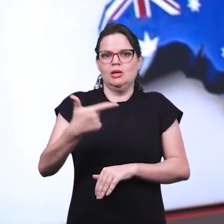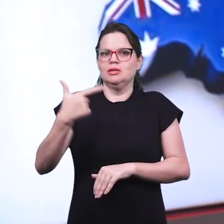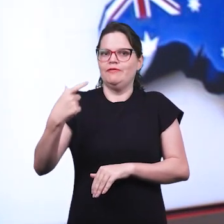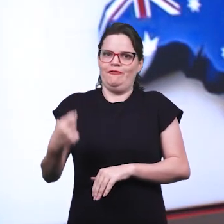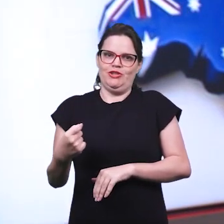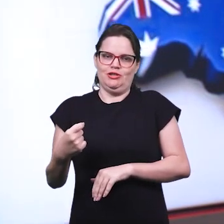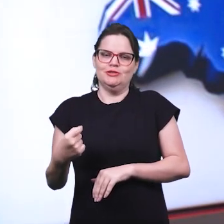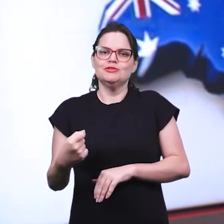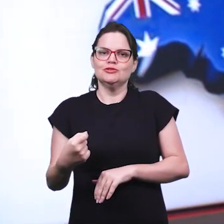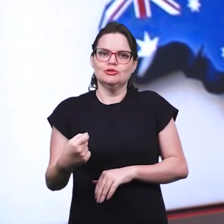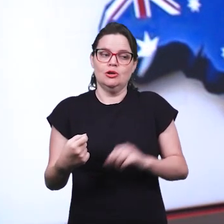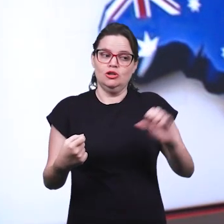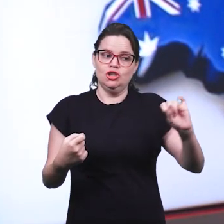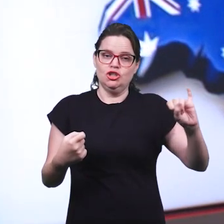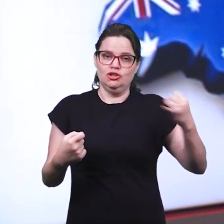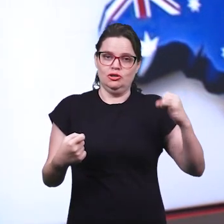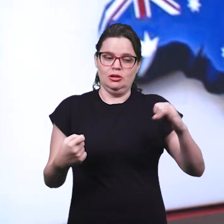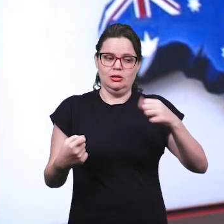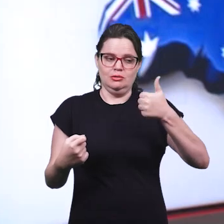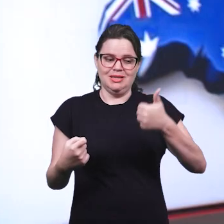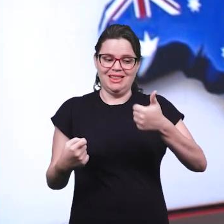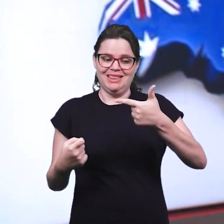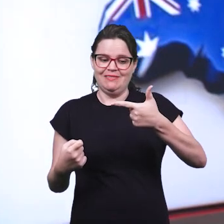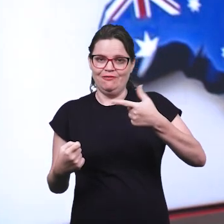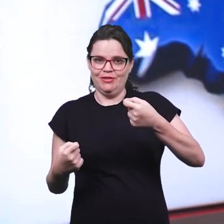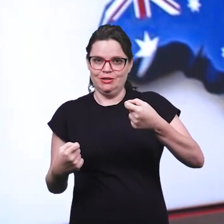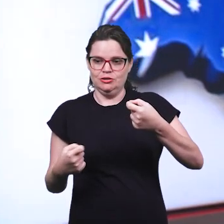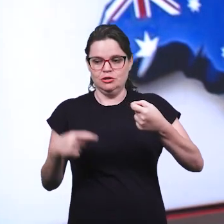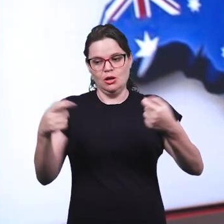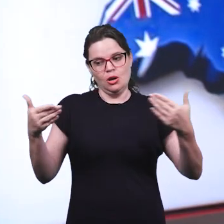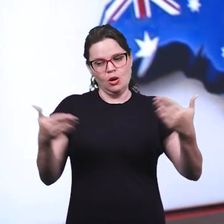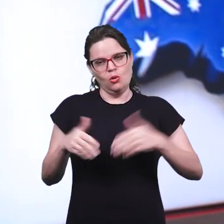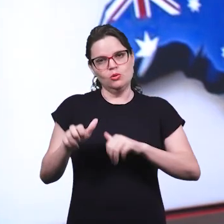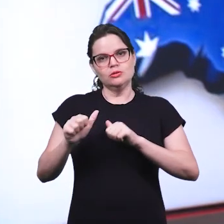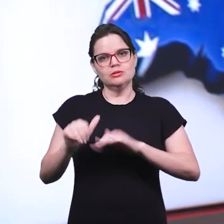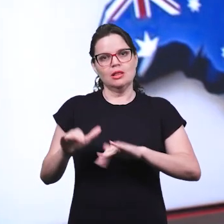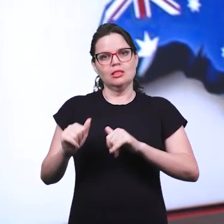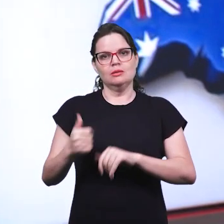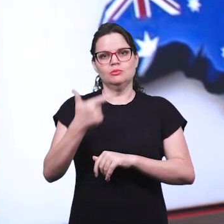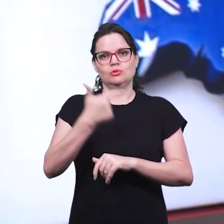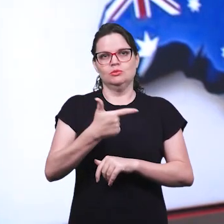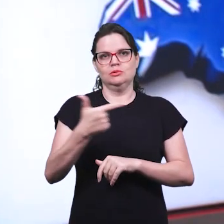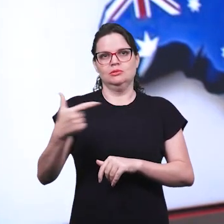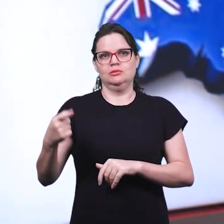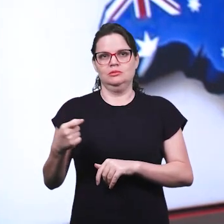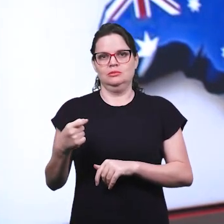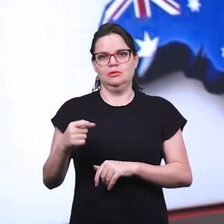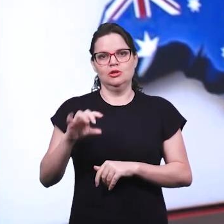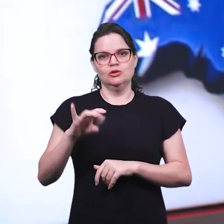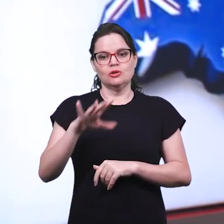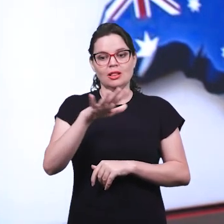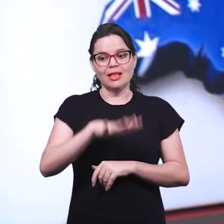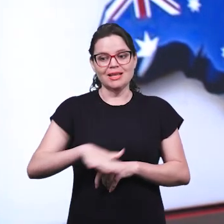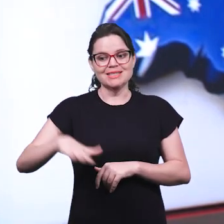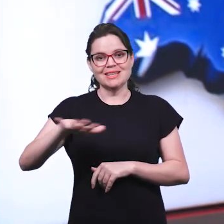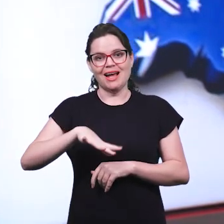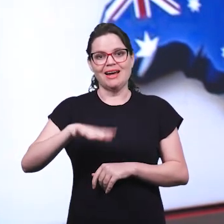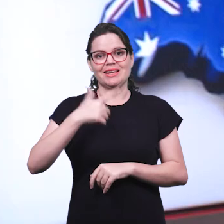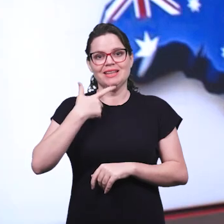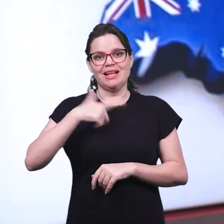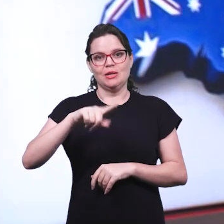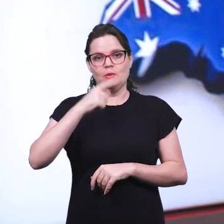220 pastores, somente neste mundo que me compete, o mundo de língua